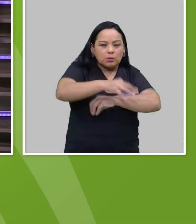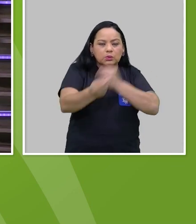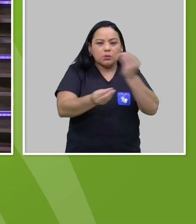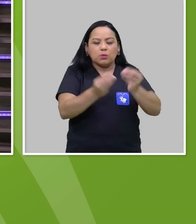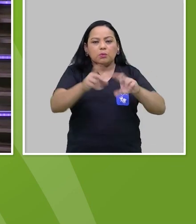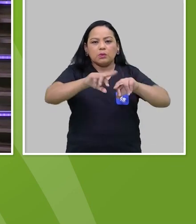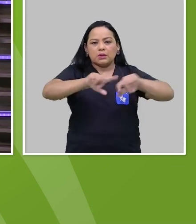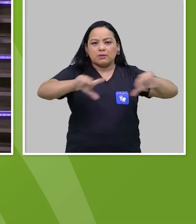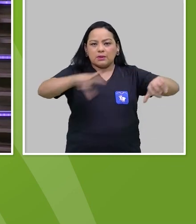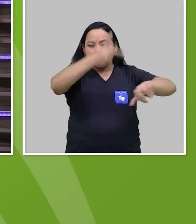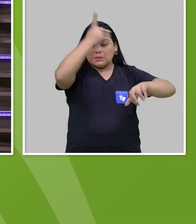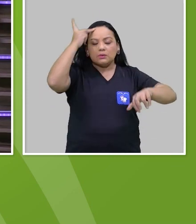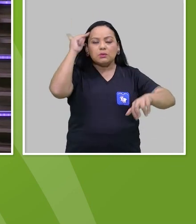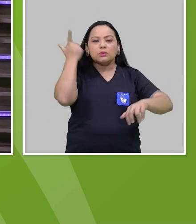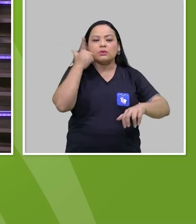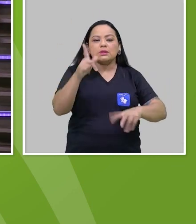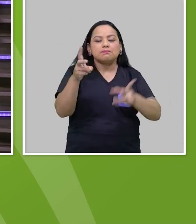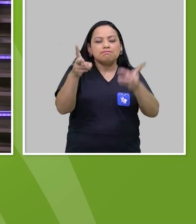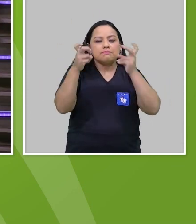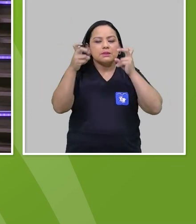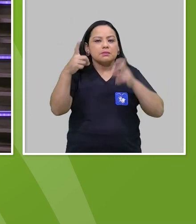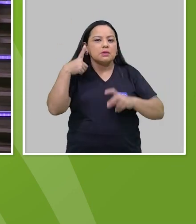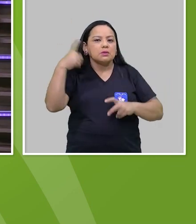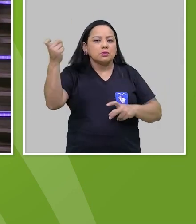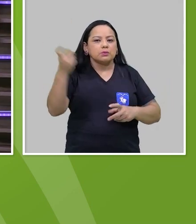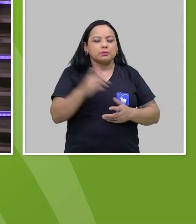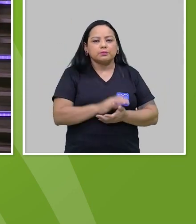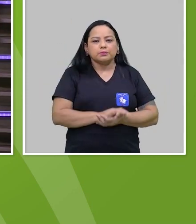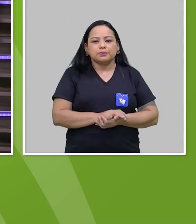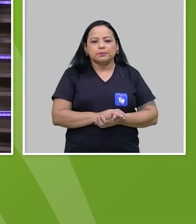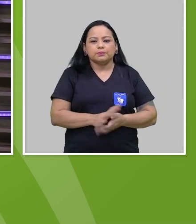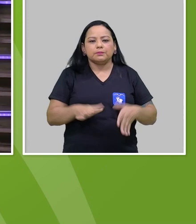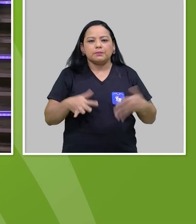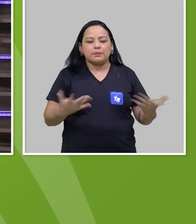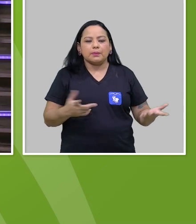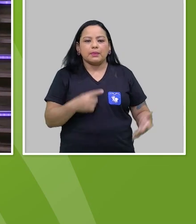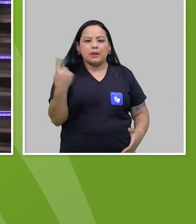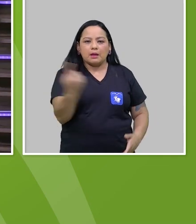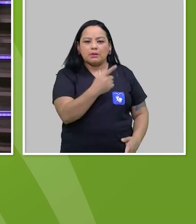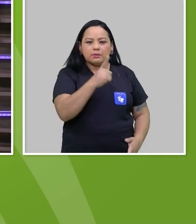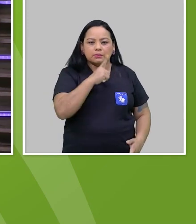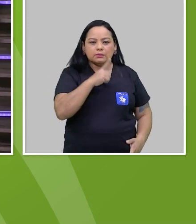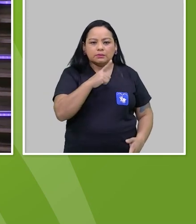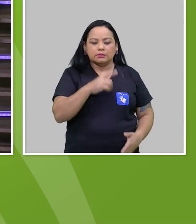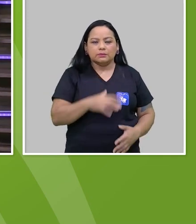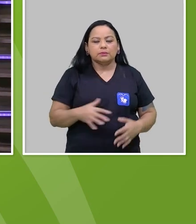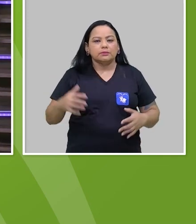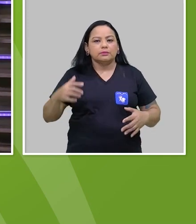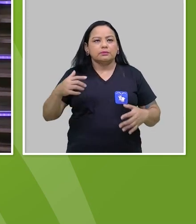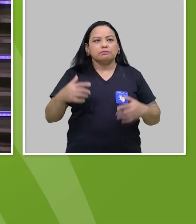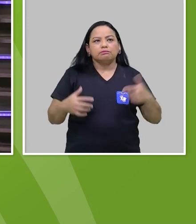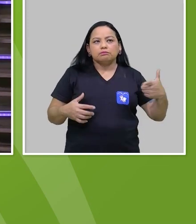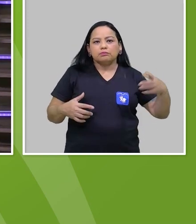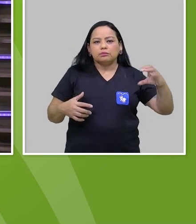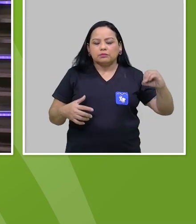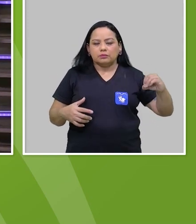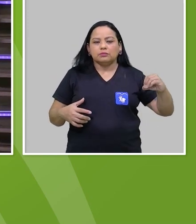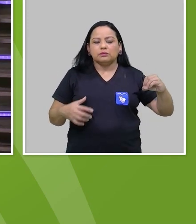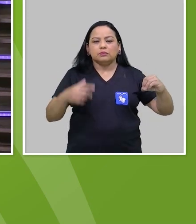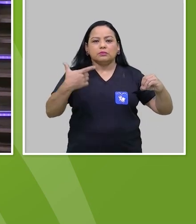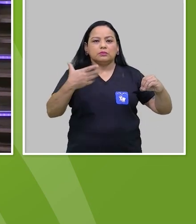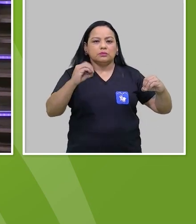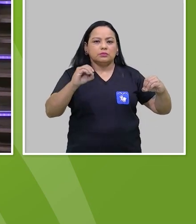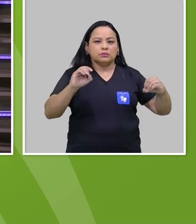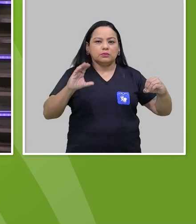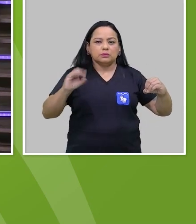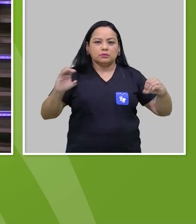das pessoas consegue perceber, ok? Então, se eu tenho uma faixa entre 20 e 20 mil